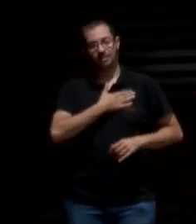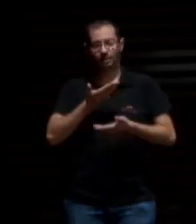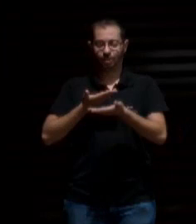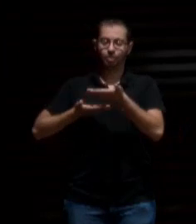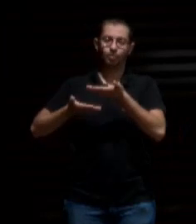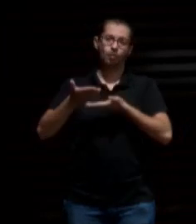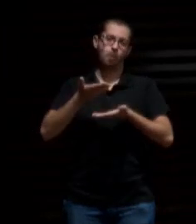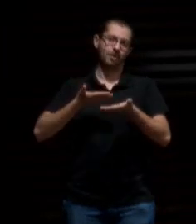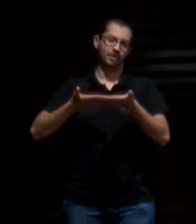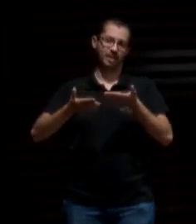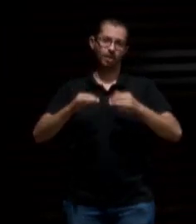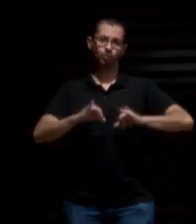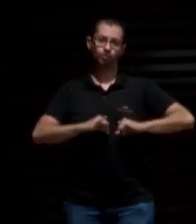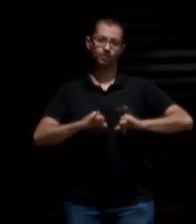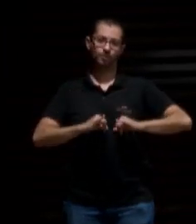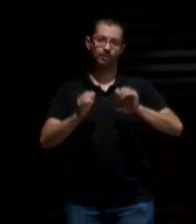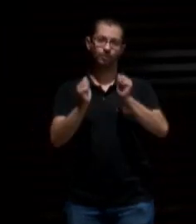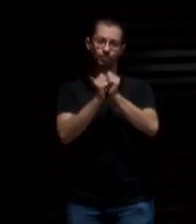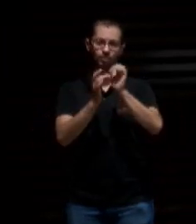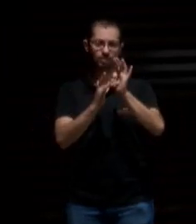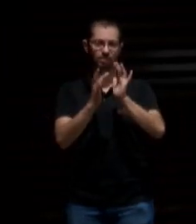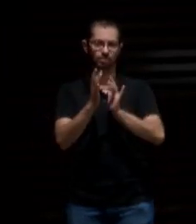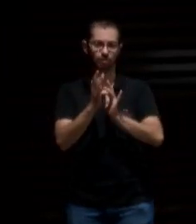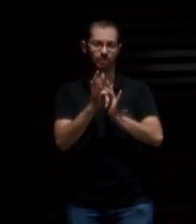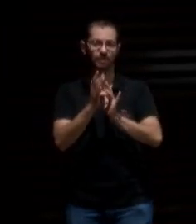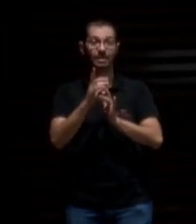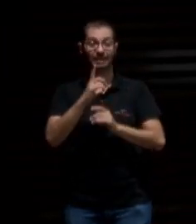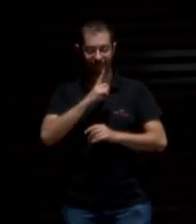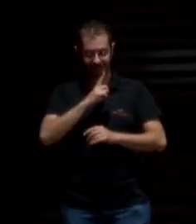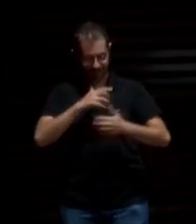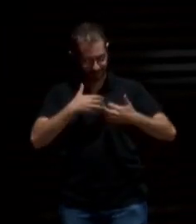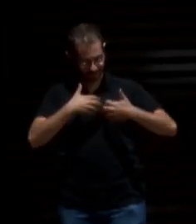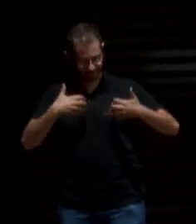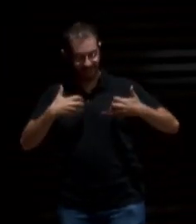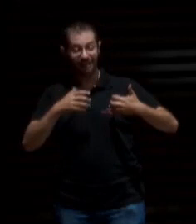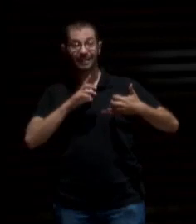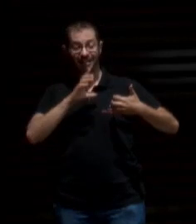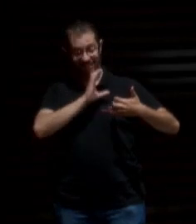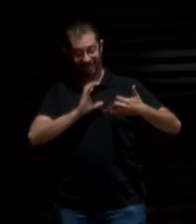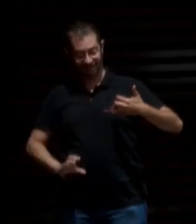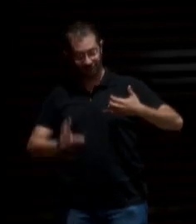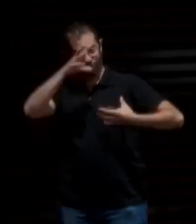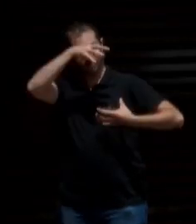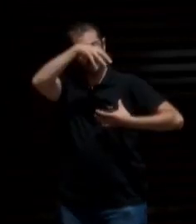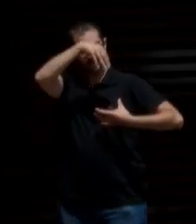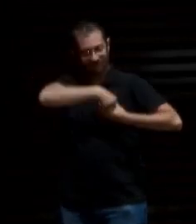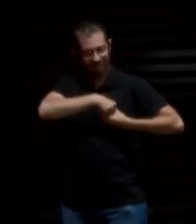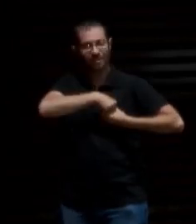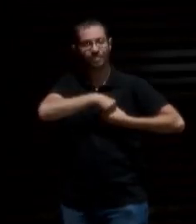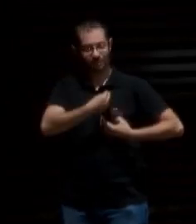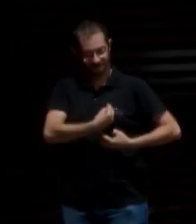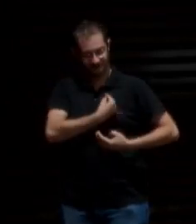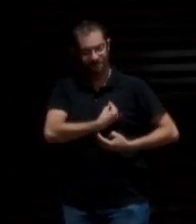Então a teologia da alegria cristã no sofrimento é essa: ter Cristo, o Criador, o Senhor dos Senhores, o Rei dos Reis vivendo